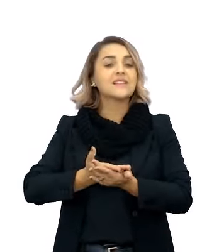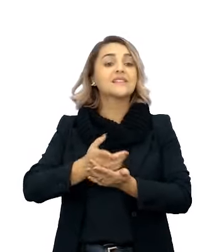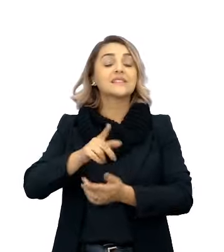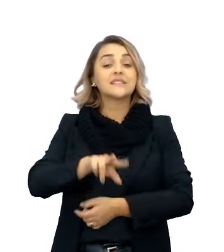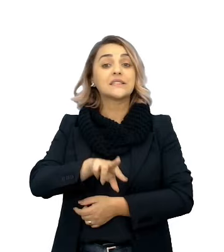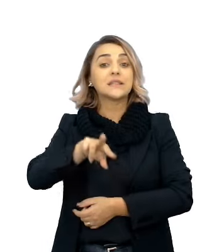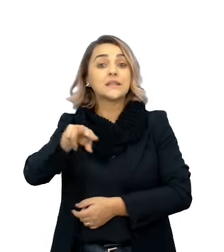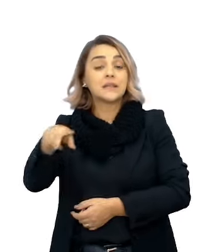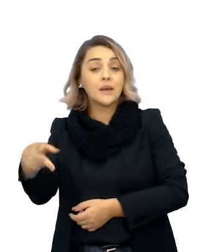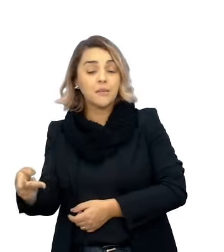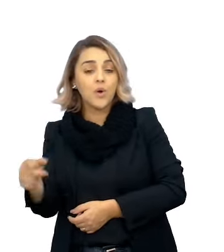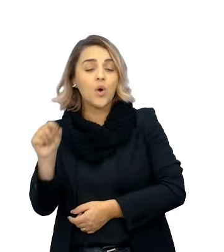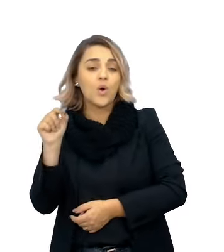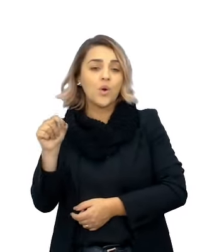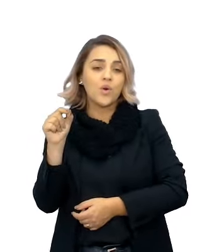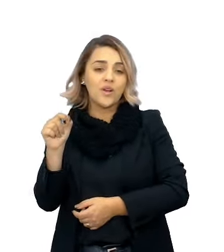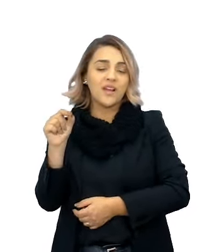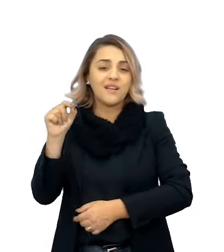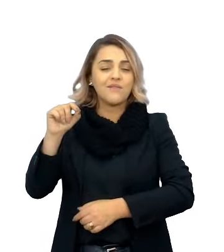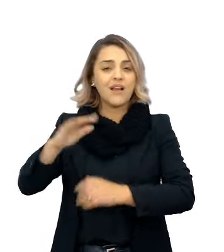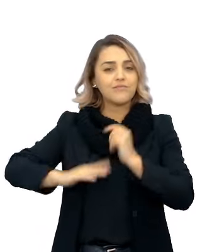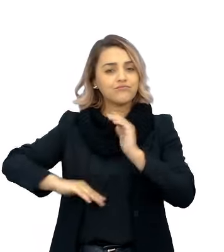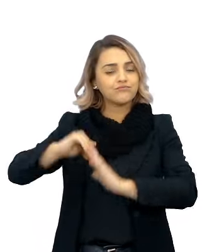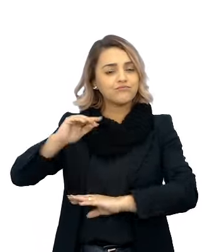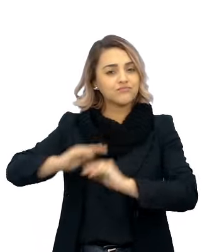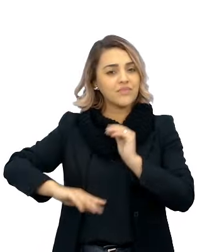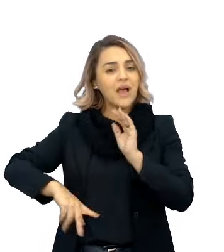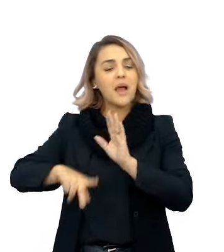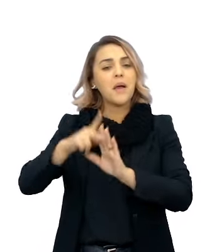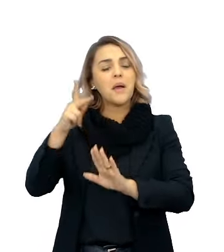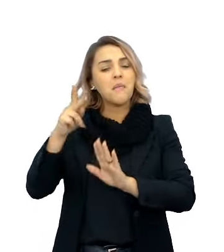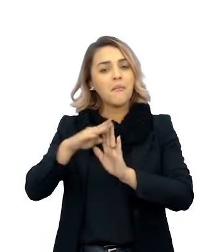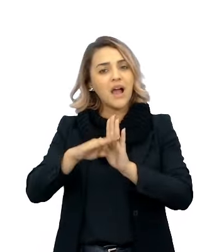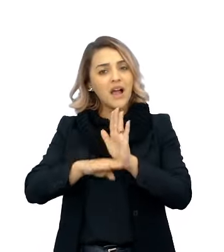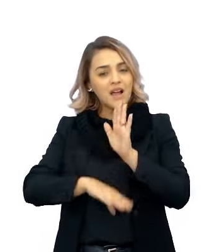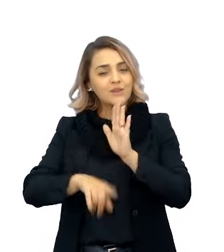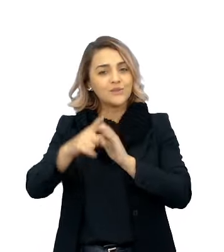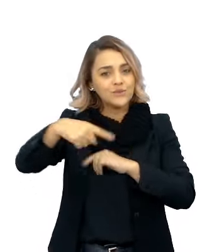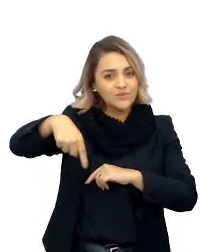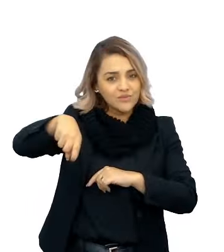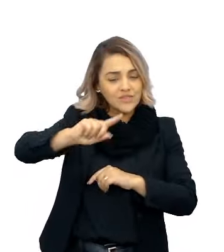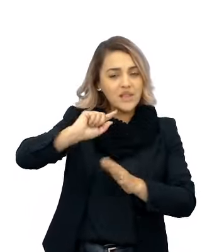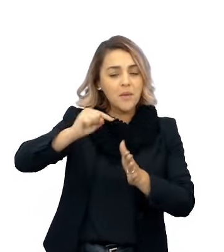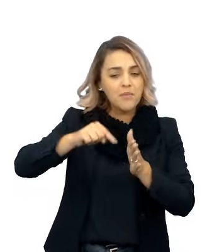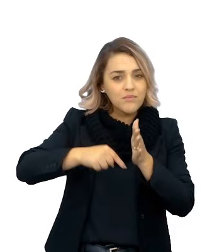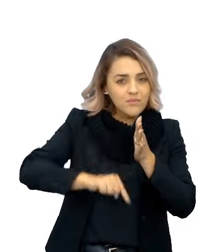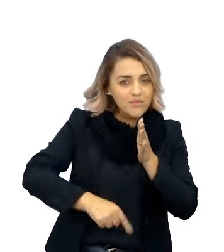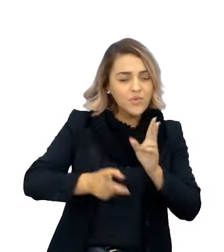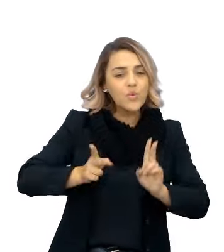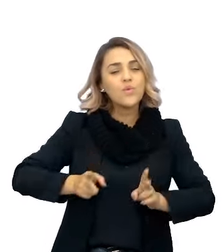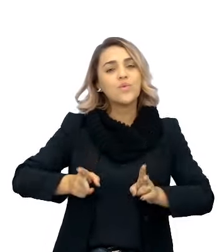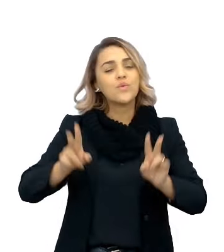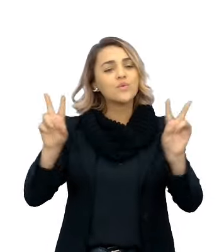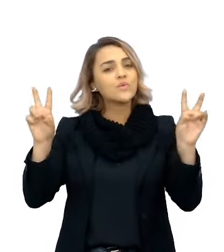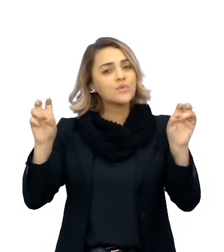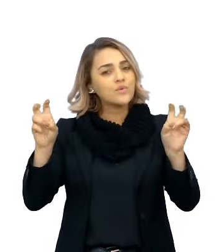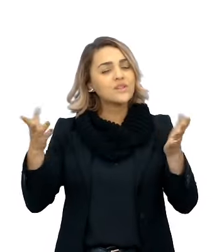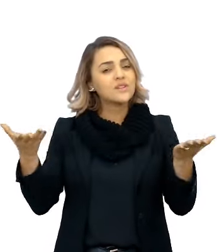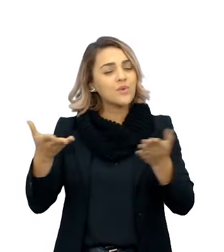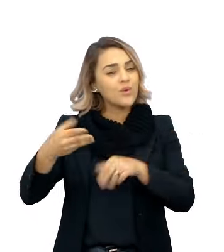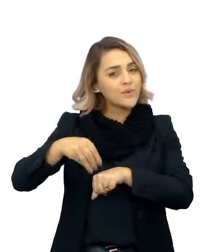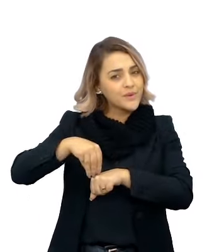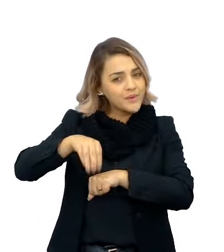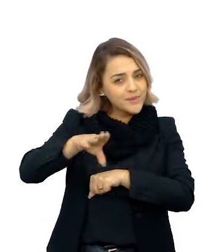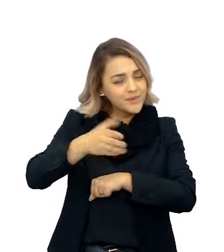desta pauta que nós começamos aqui, vocês continuam se aprofundando no tema, né, que nós estamos sugerindo